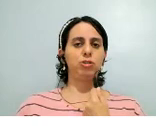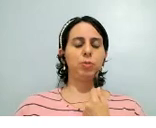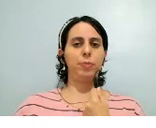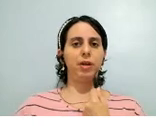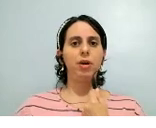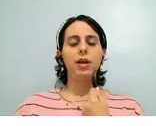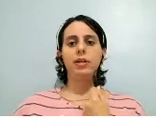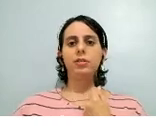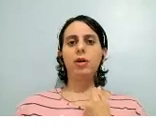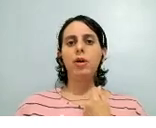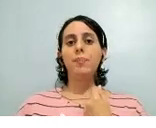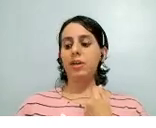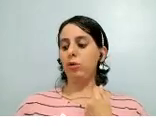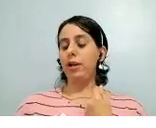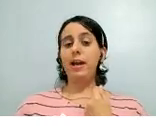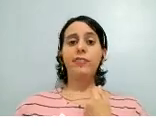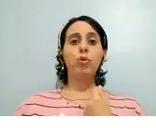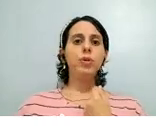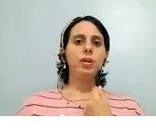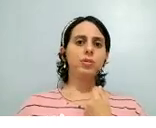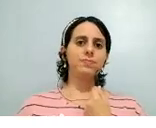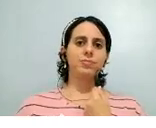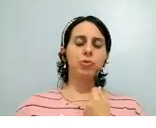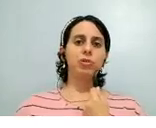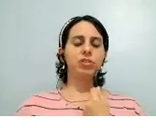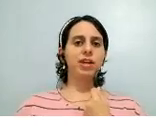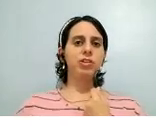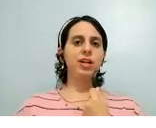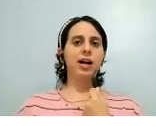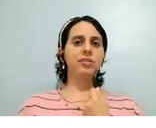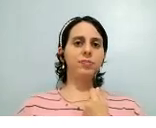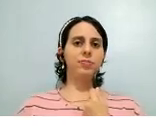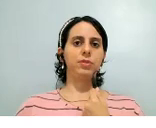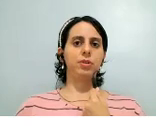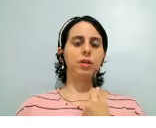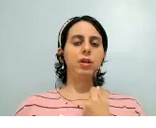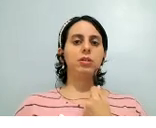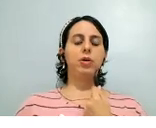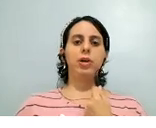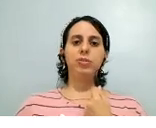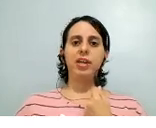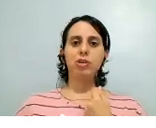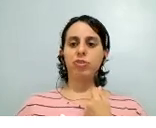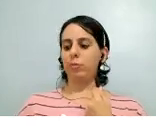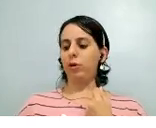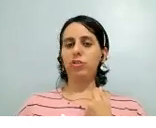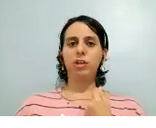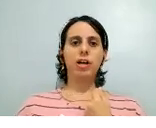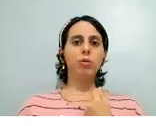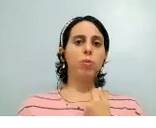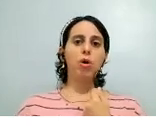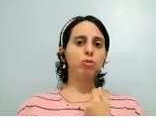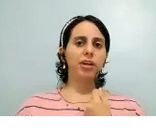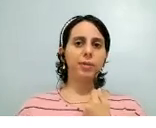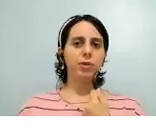guardanapos desse de papel. Então, eu levo comigo quando eu vou sair de casa. Então, eu deixo, você pode